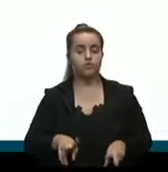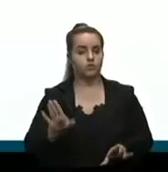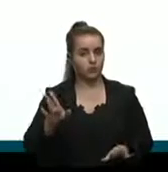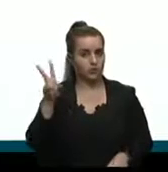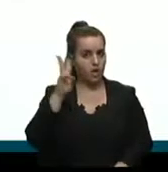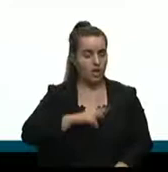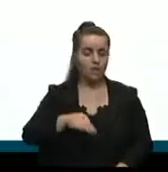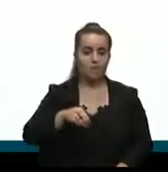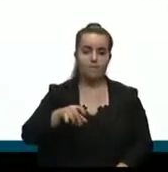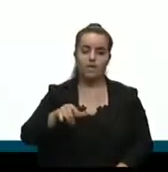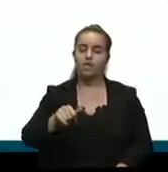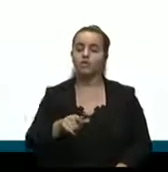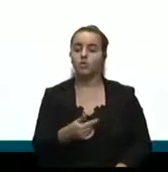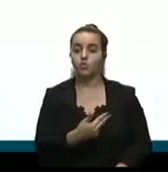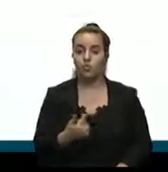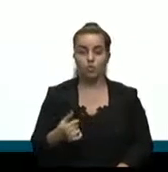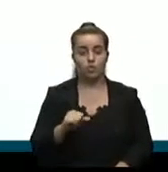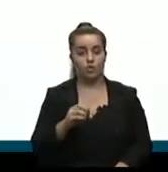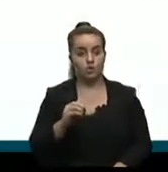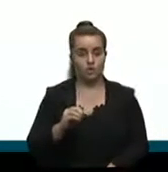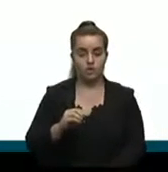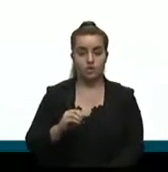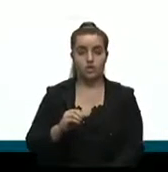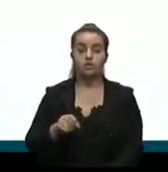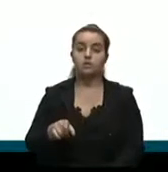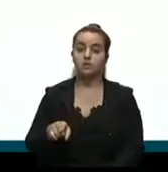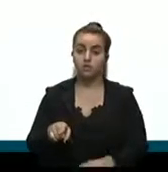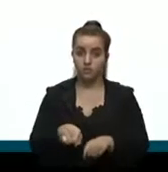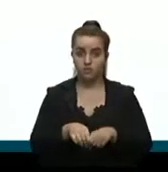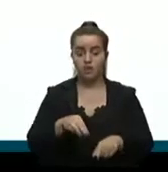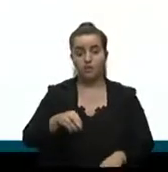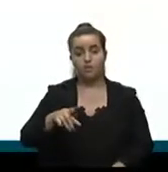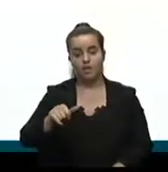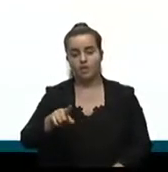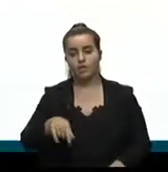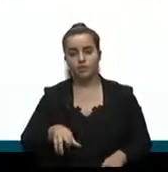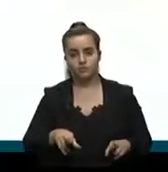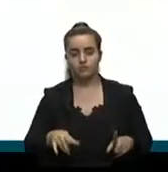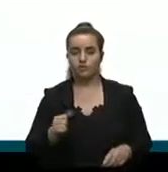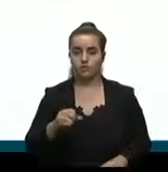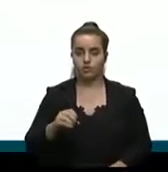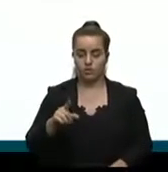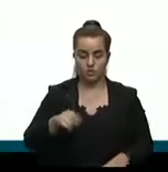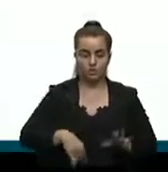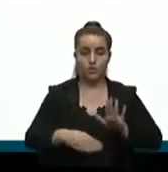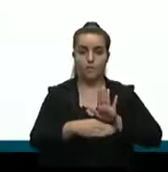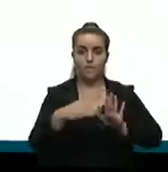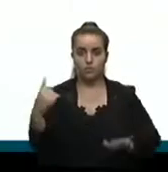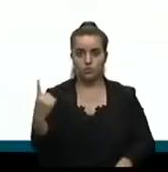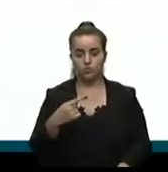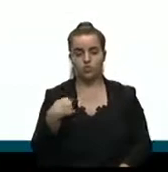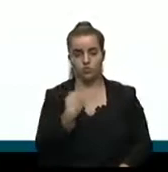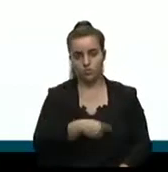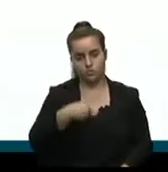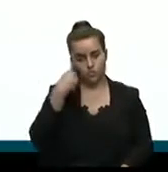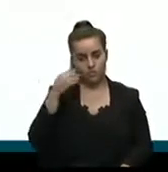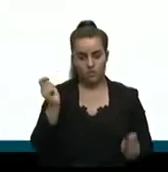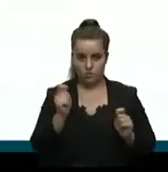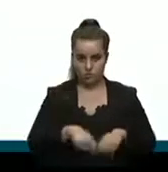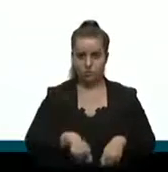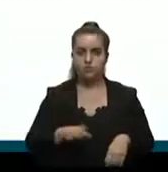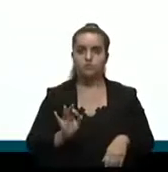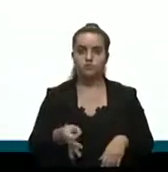lembre-se, média igual a 80 e média diferente de 80. Esse consistiu no passo 1 do nosso teste de